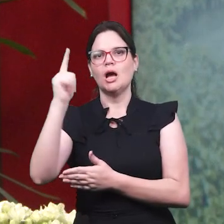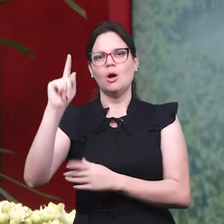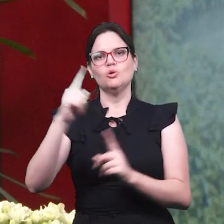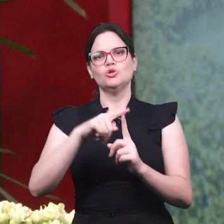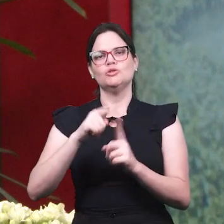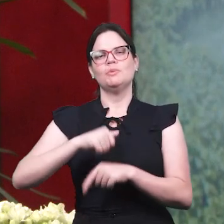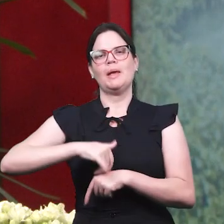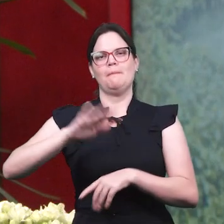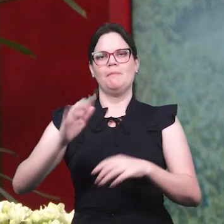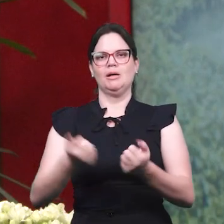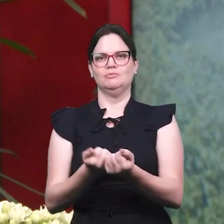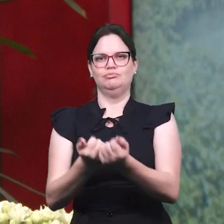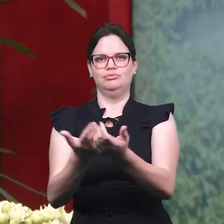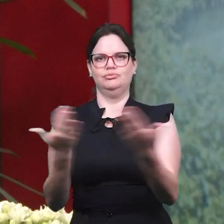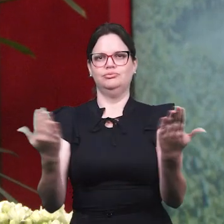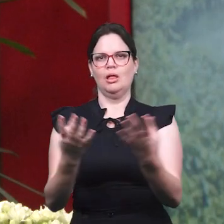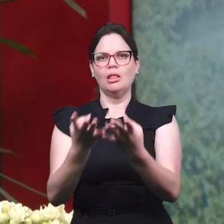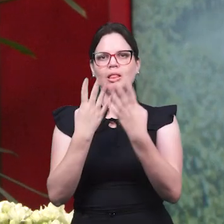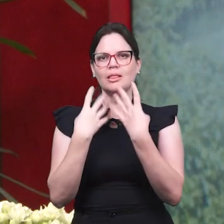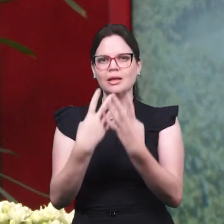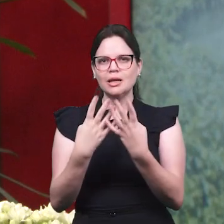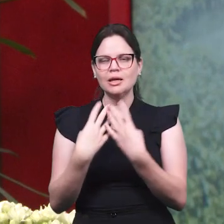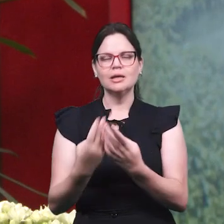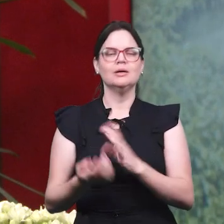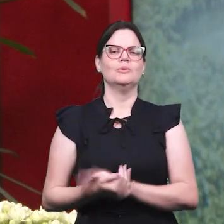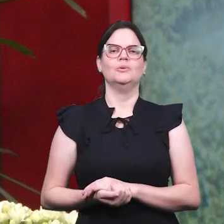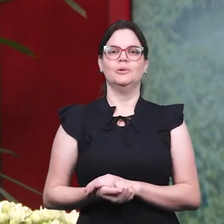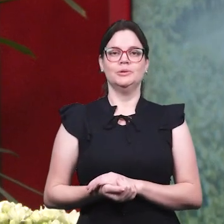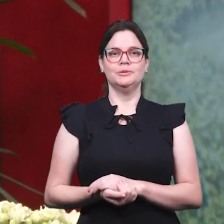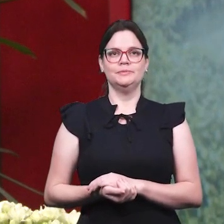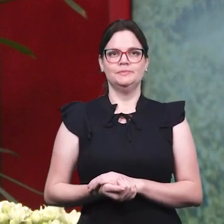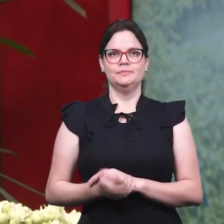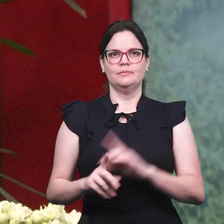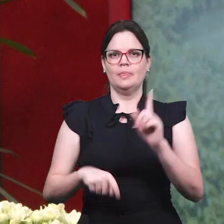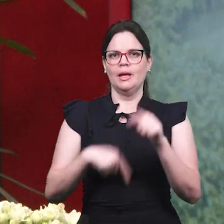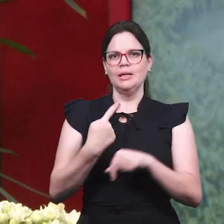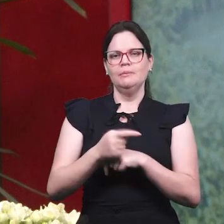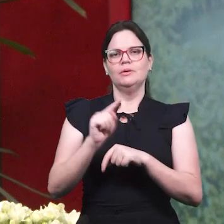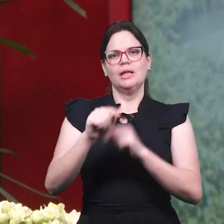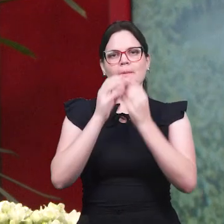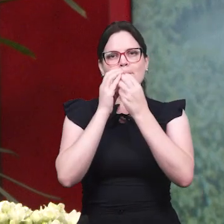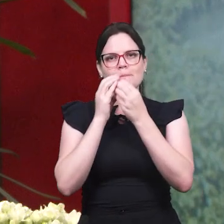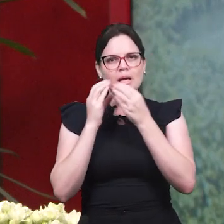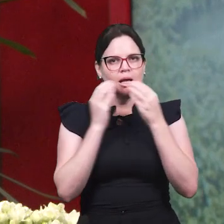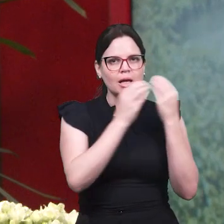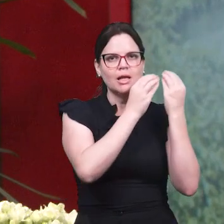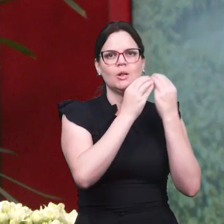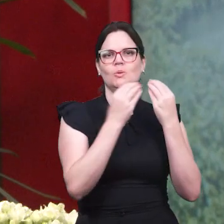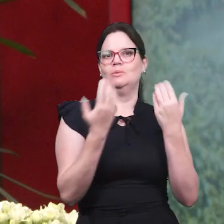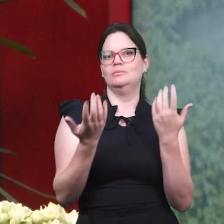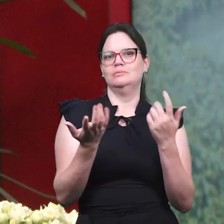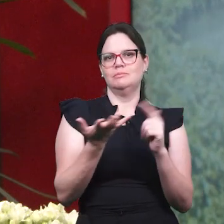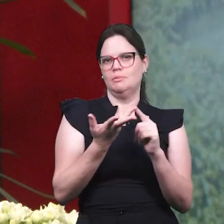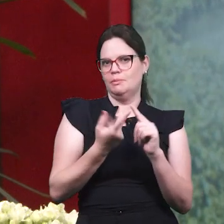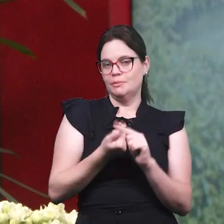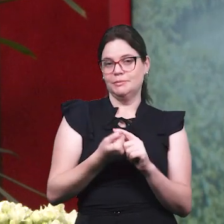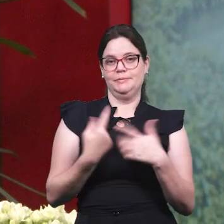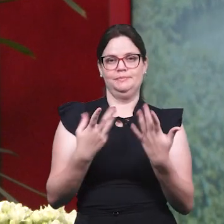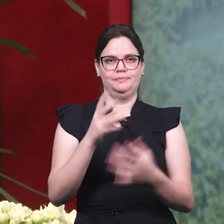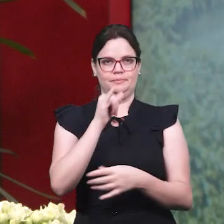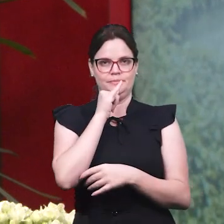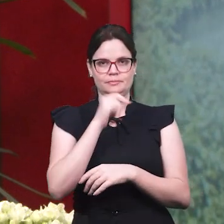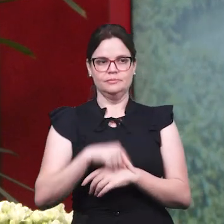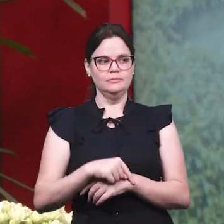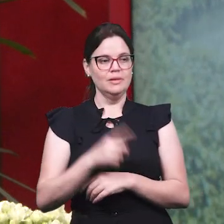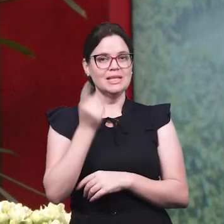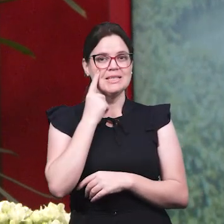a cultura do trigo, que são muito comuns, né, no Brasil, a cultura do milho. Então, se você tem uma cultura que ela, por exemplo,